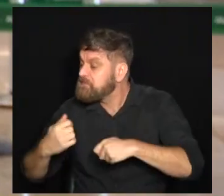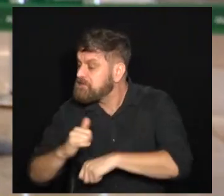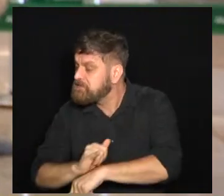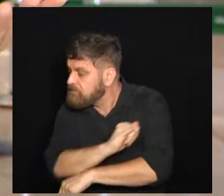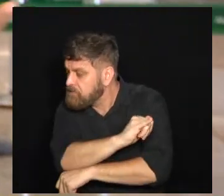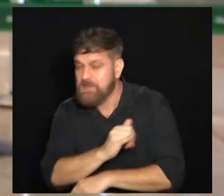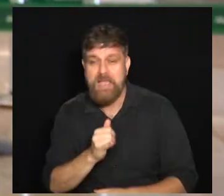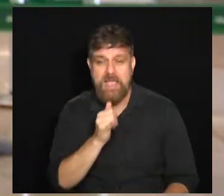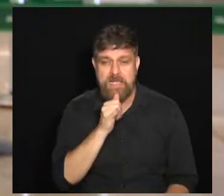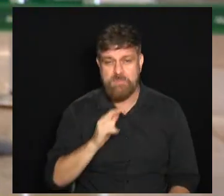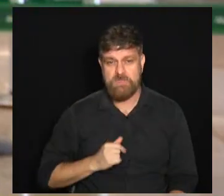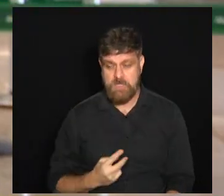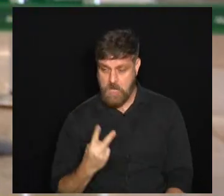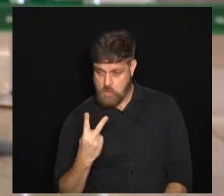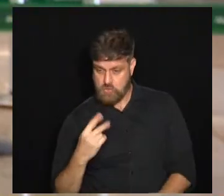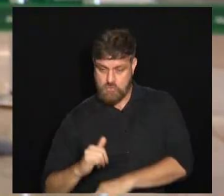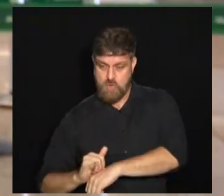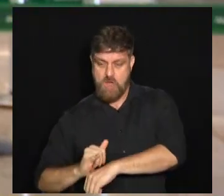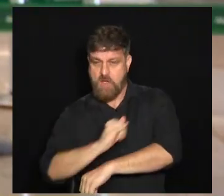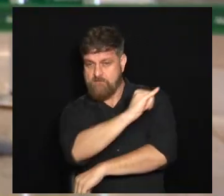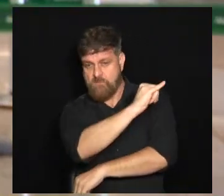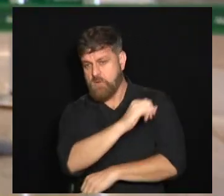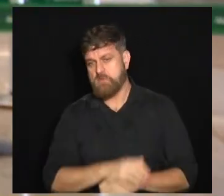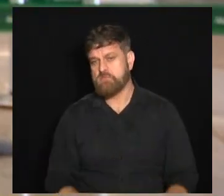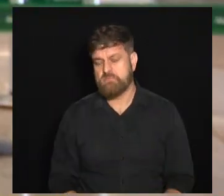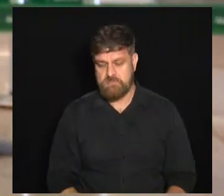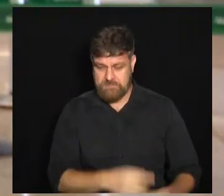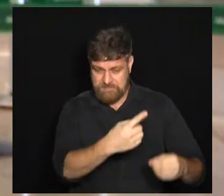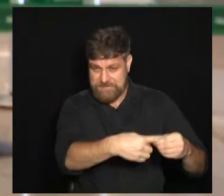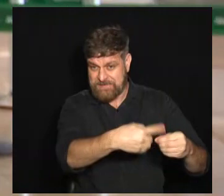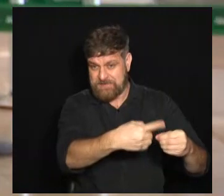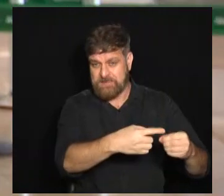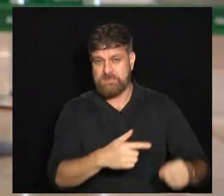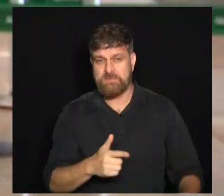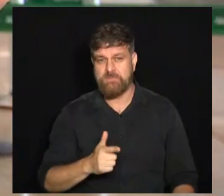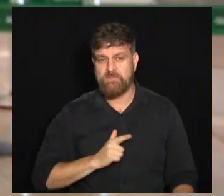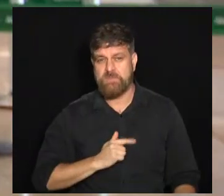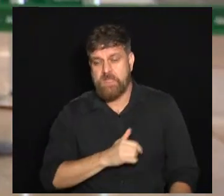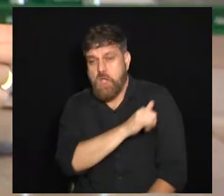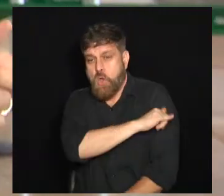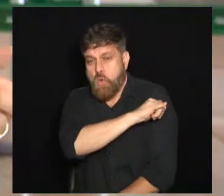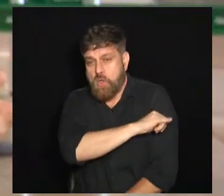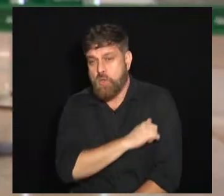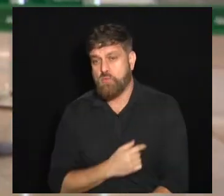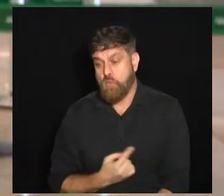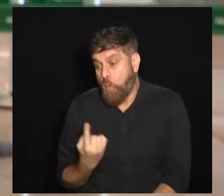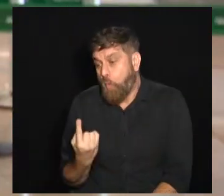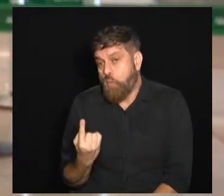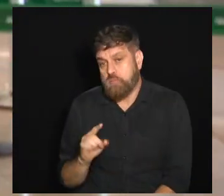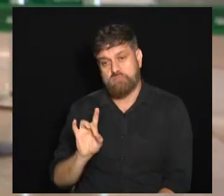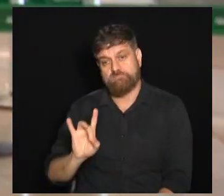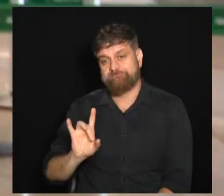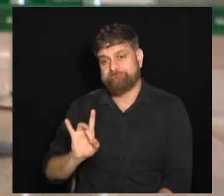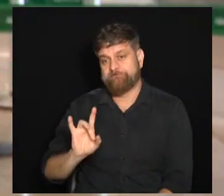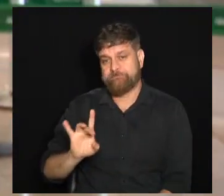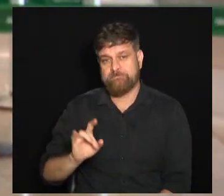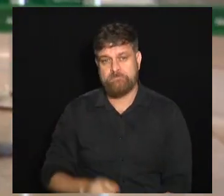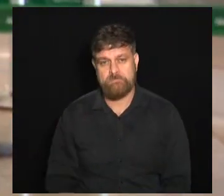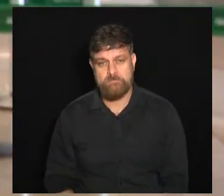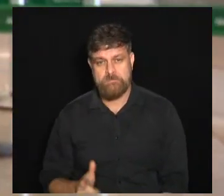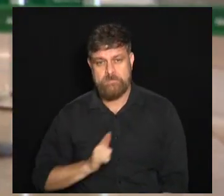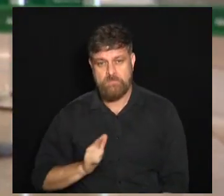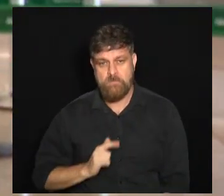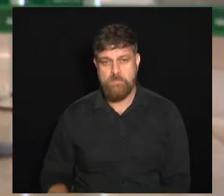tem, por exemplo, 3 voos para uma cidade, como o Rio de Janeiro, hoje tem 1. Então, a